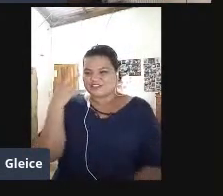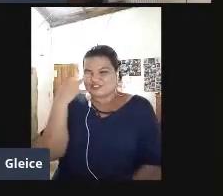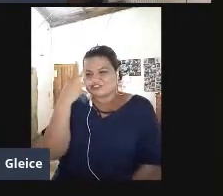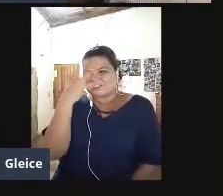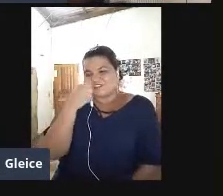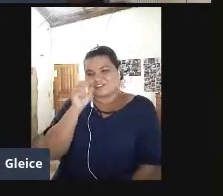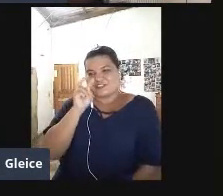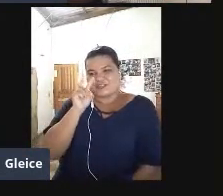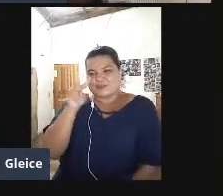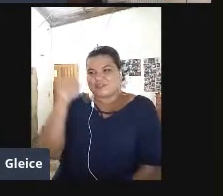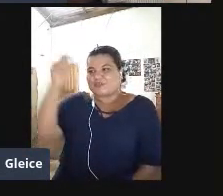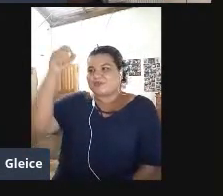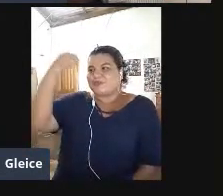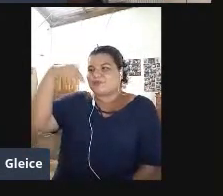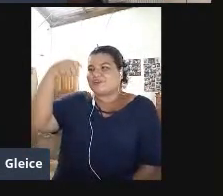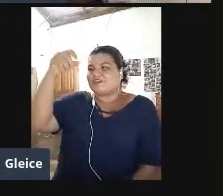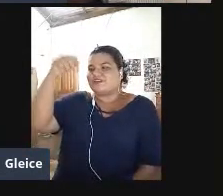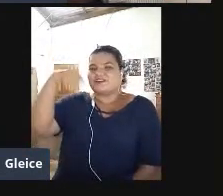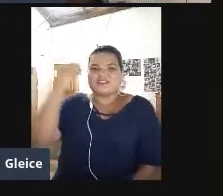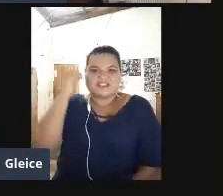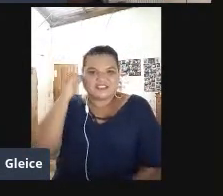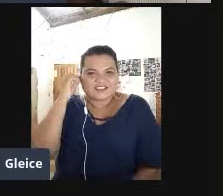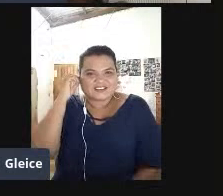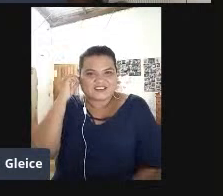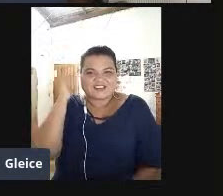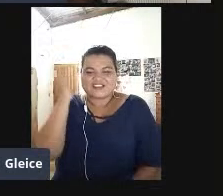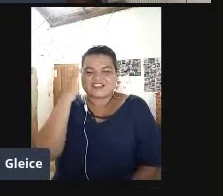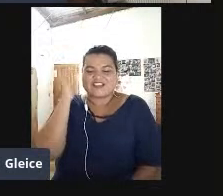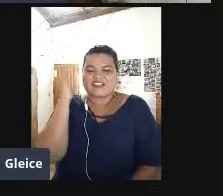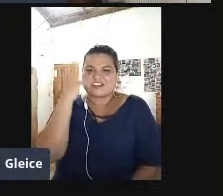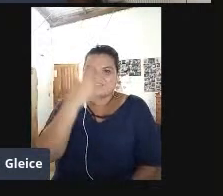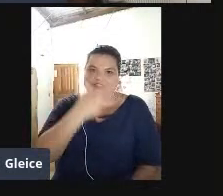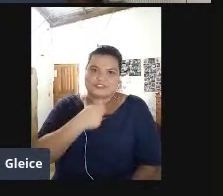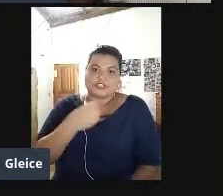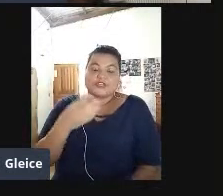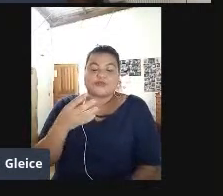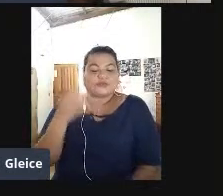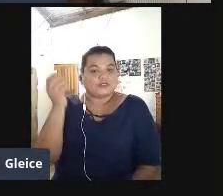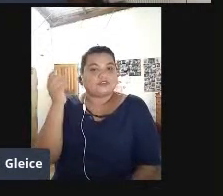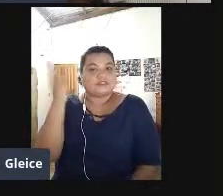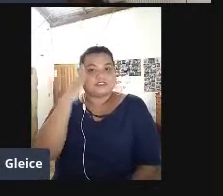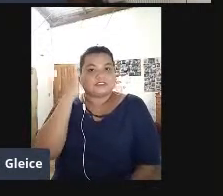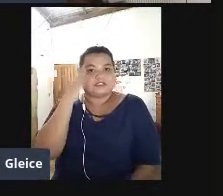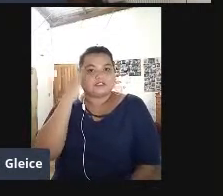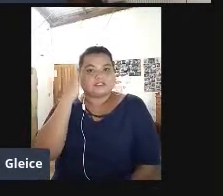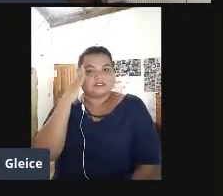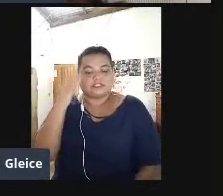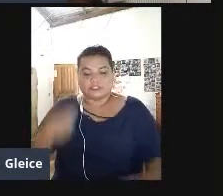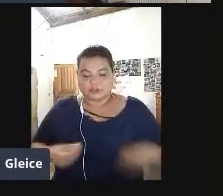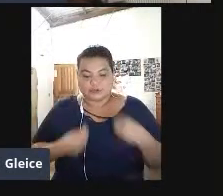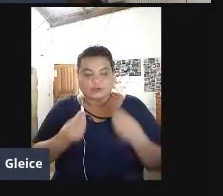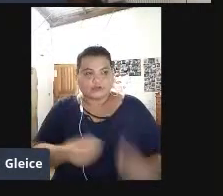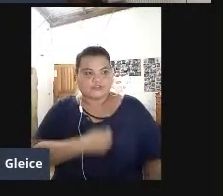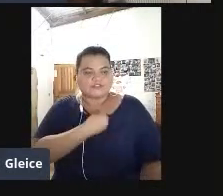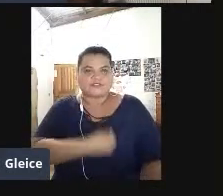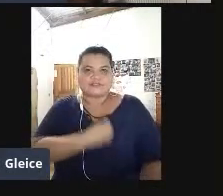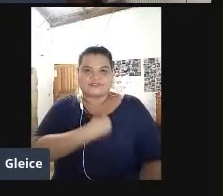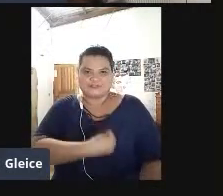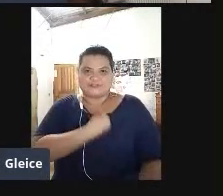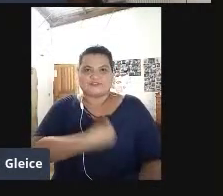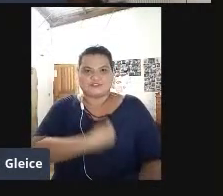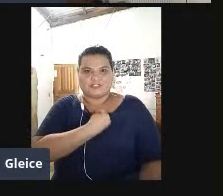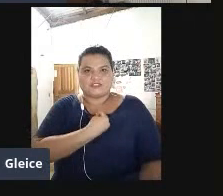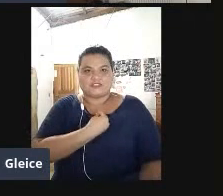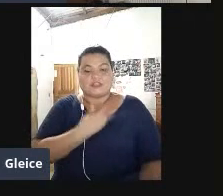paciente. Porque quando isso aqui está acontecendo, a gente entende que você está nutrindo o interócito. Então, eu estou fazendo ativamente o meu papel.